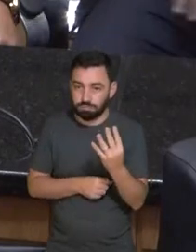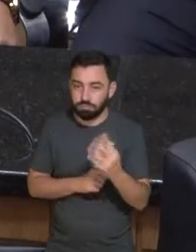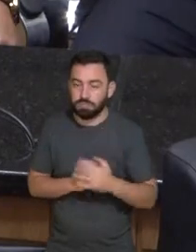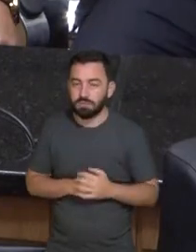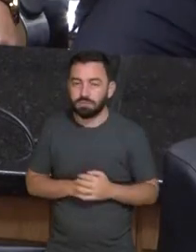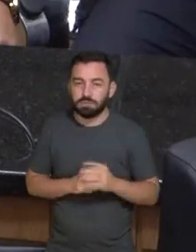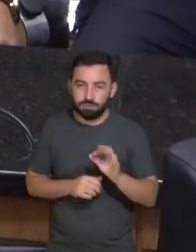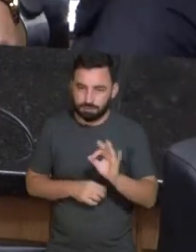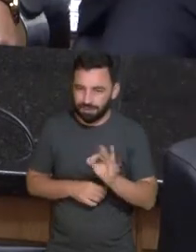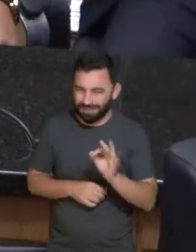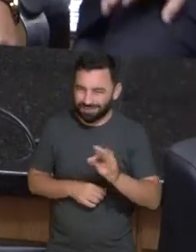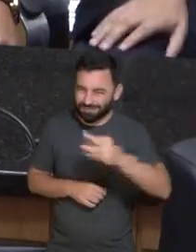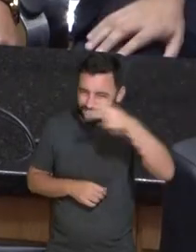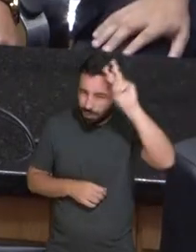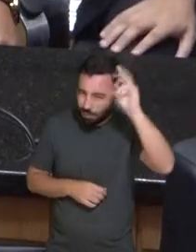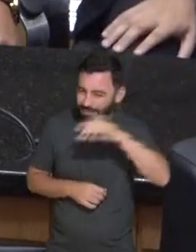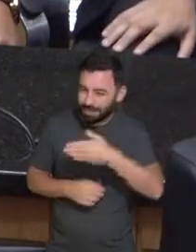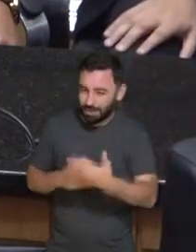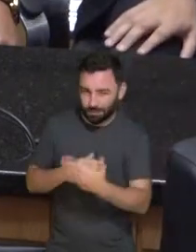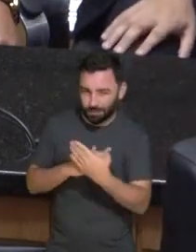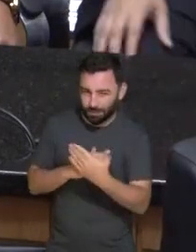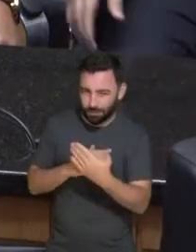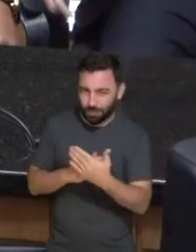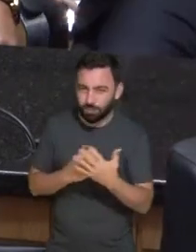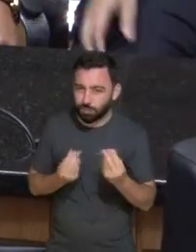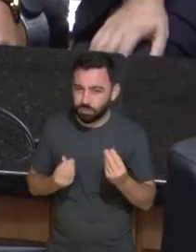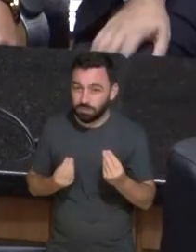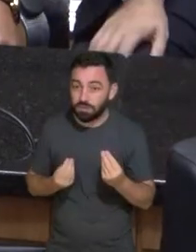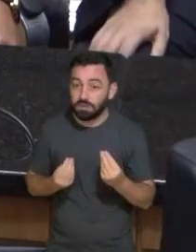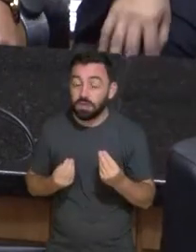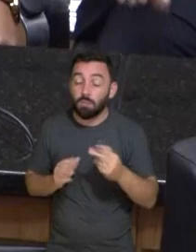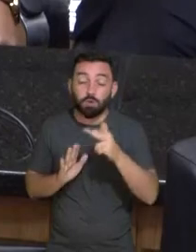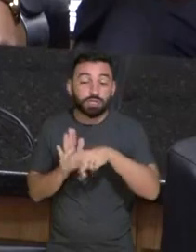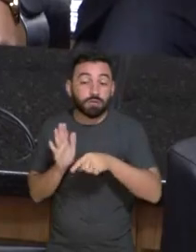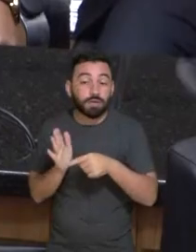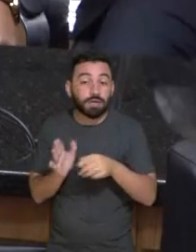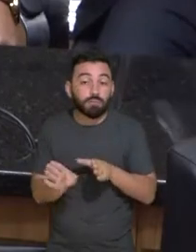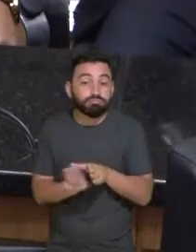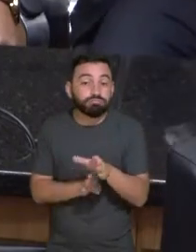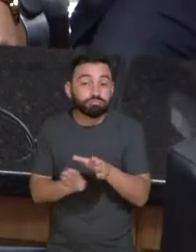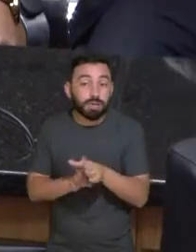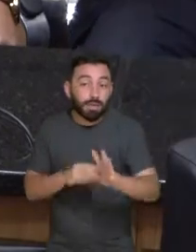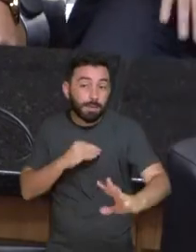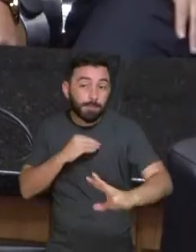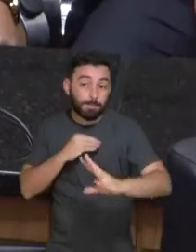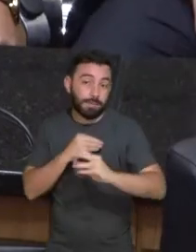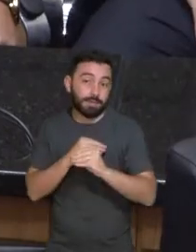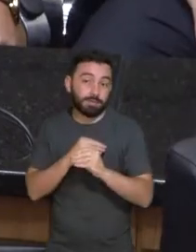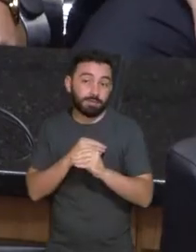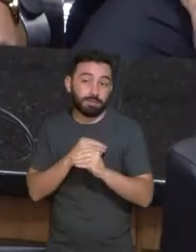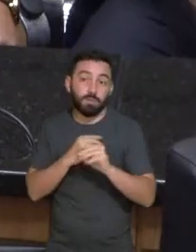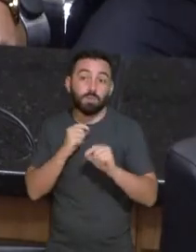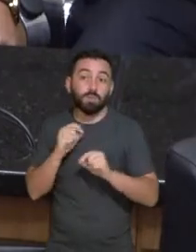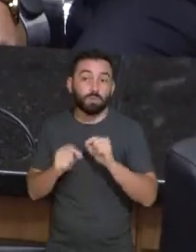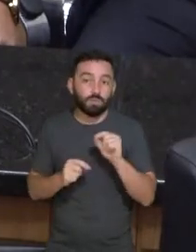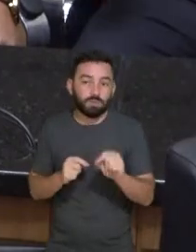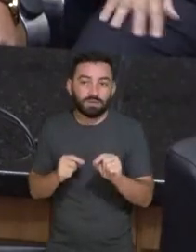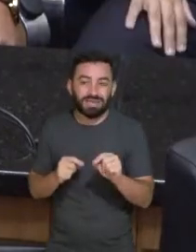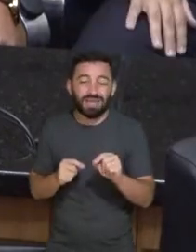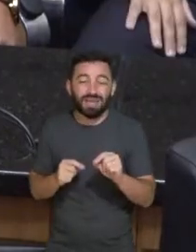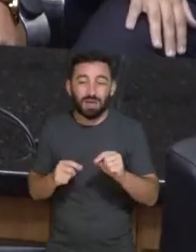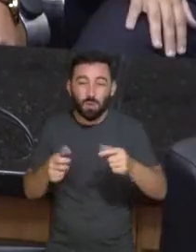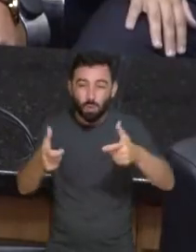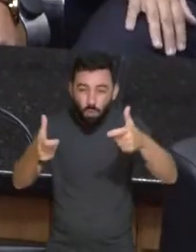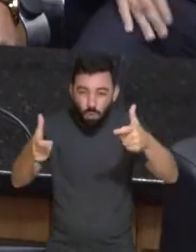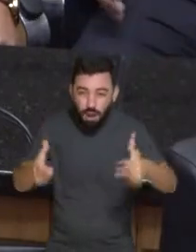nos ajudou na construção, e no projeto está sugerindo a emenda aditiva que coloca que os parques